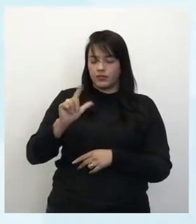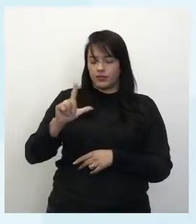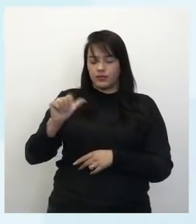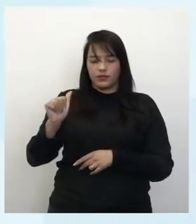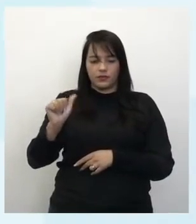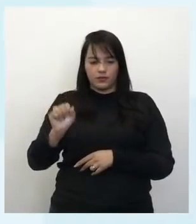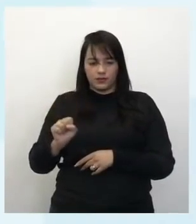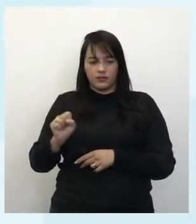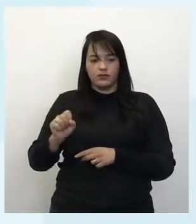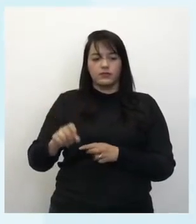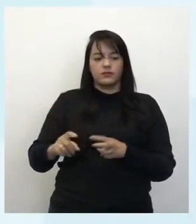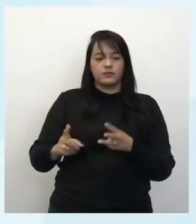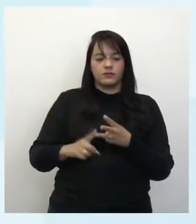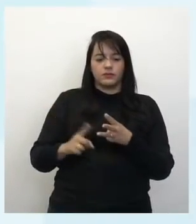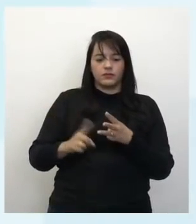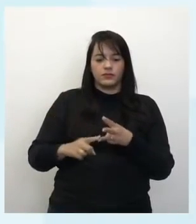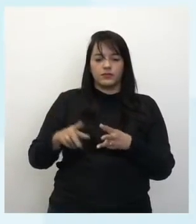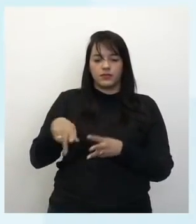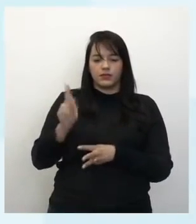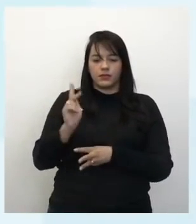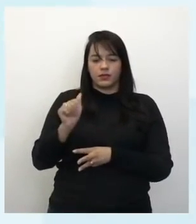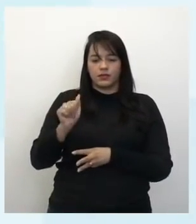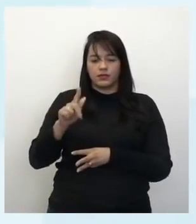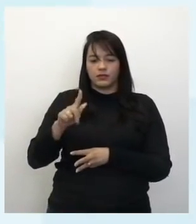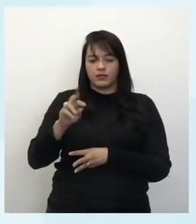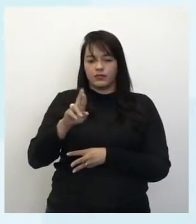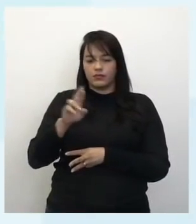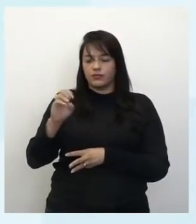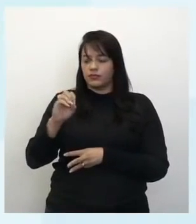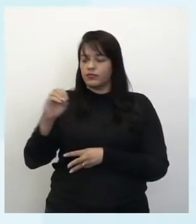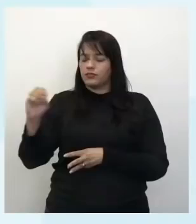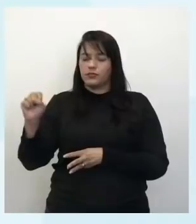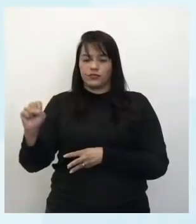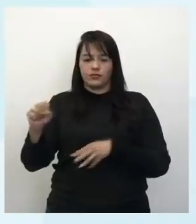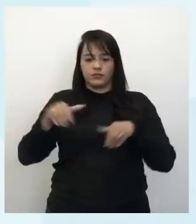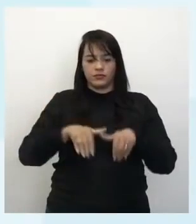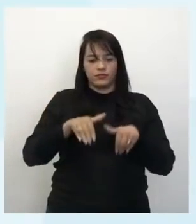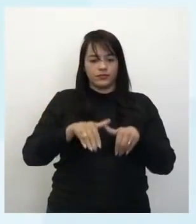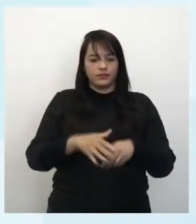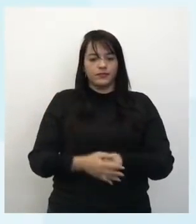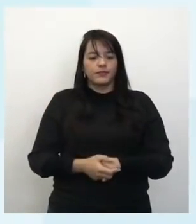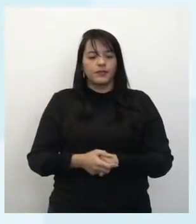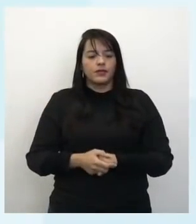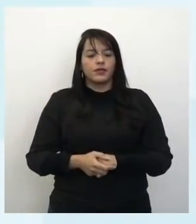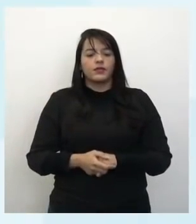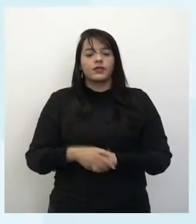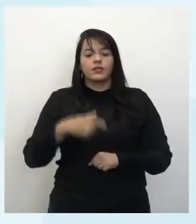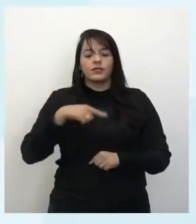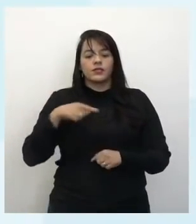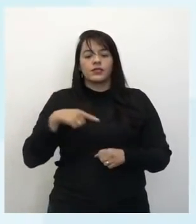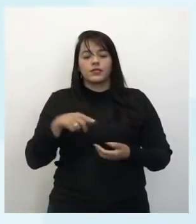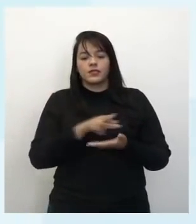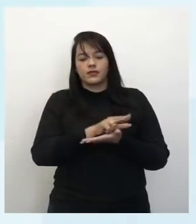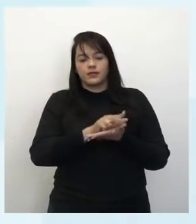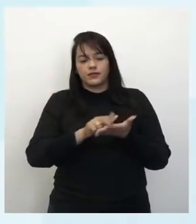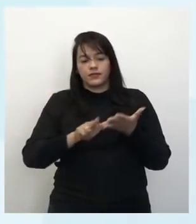gente estava até discutindo nas aulas que a gente chama de Oxford Comma, né? Que você tem uma lista aqui